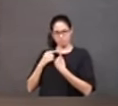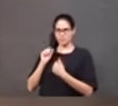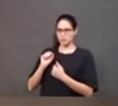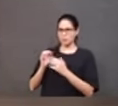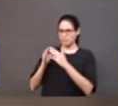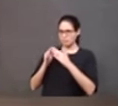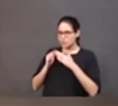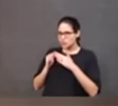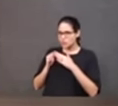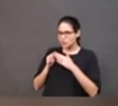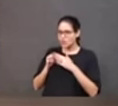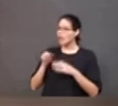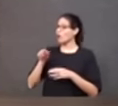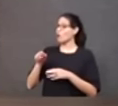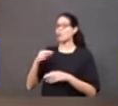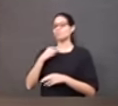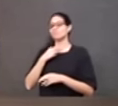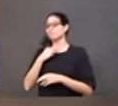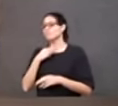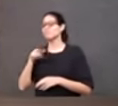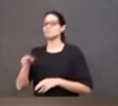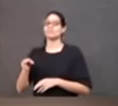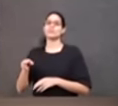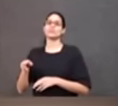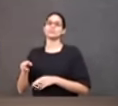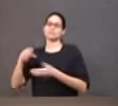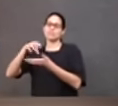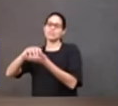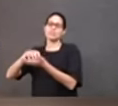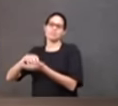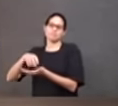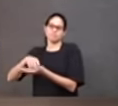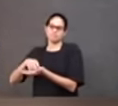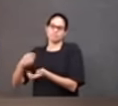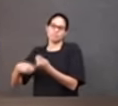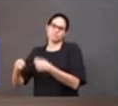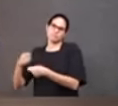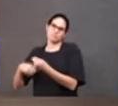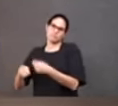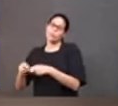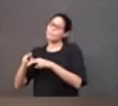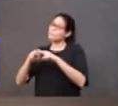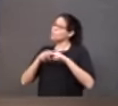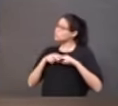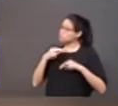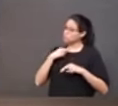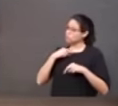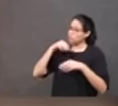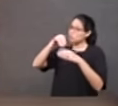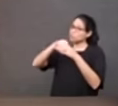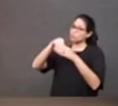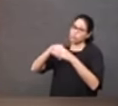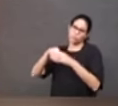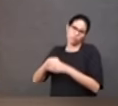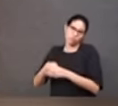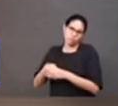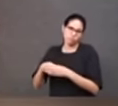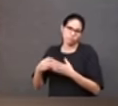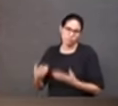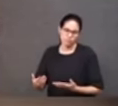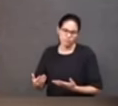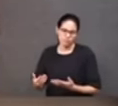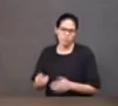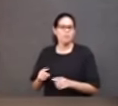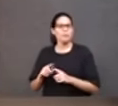não fossem indicados para cargo administrativo, razão pela qual a gente não pôde eleger alguém. Mas eu quero reiterar o que está na